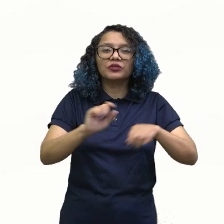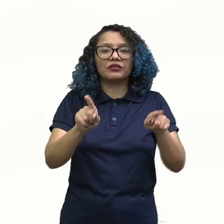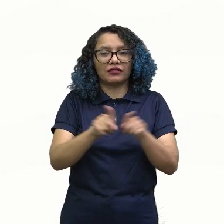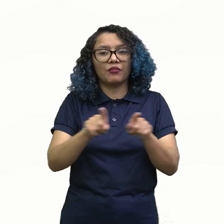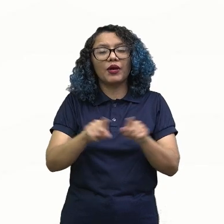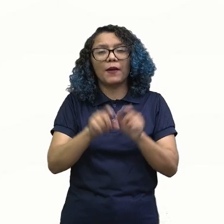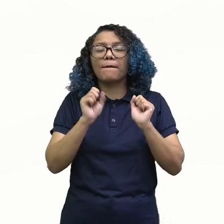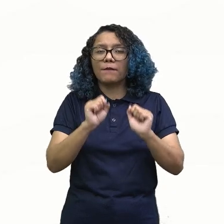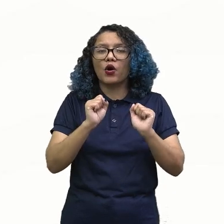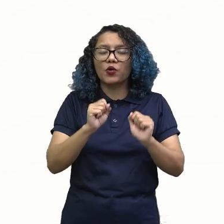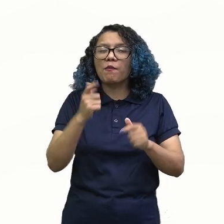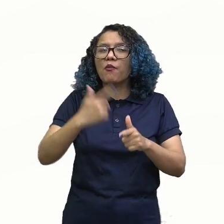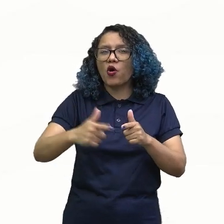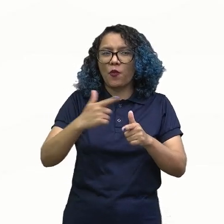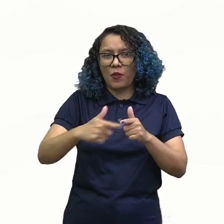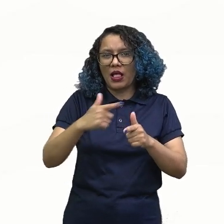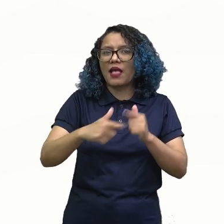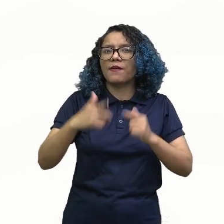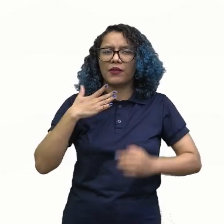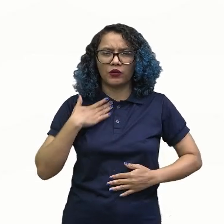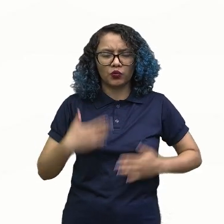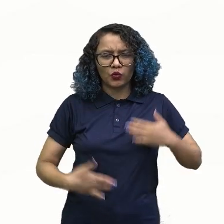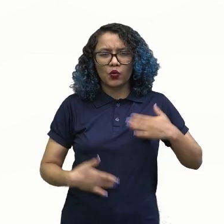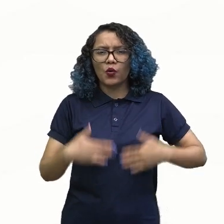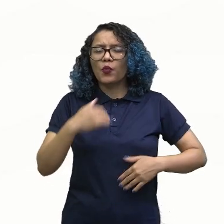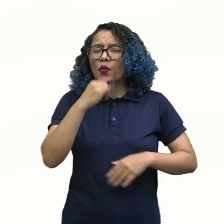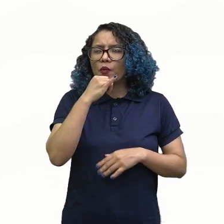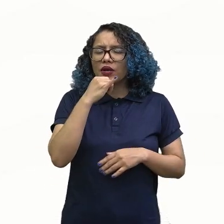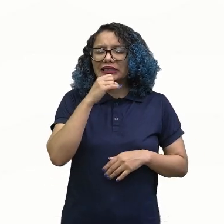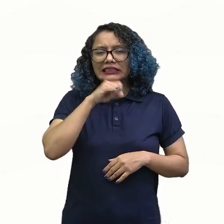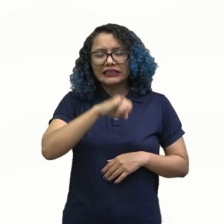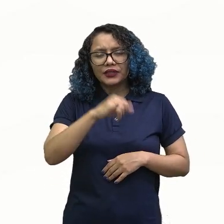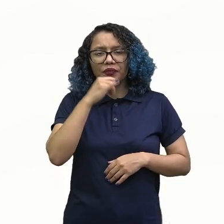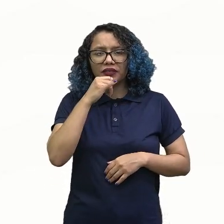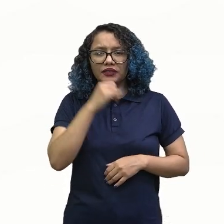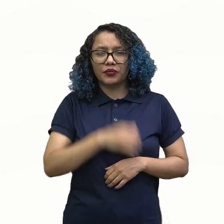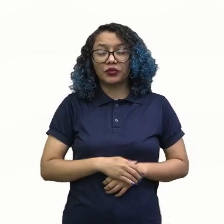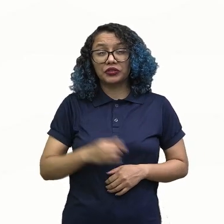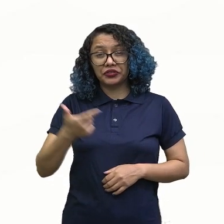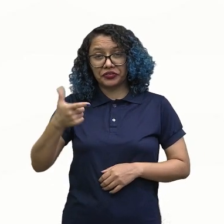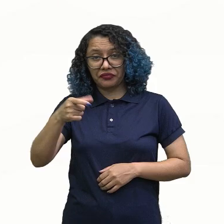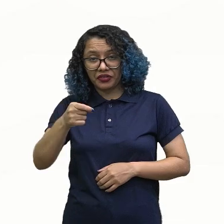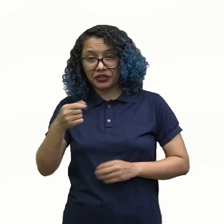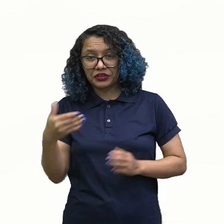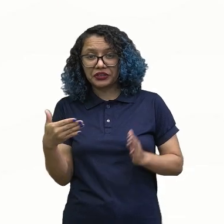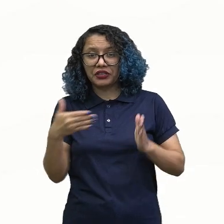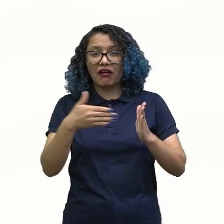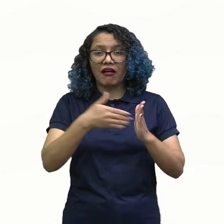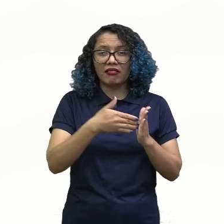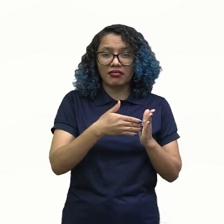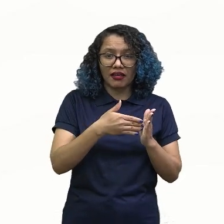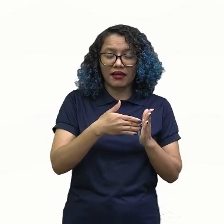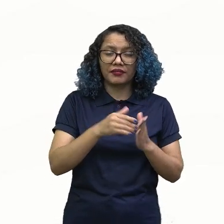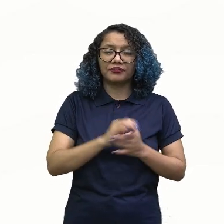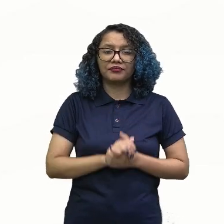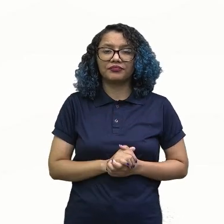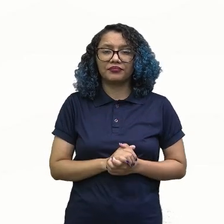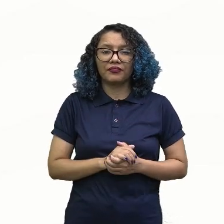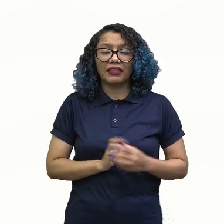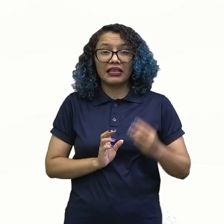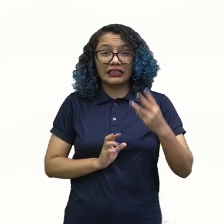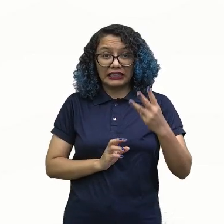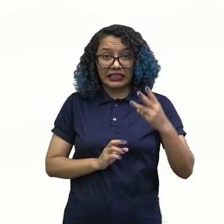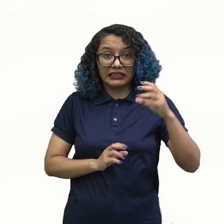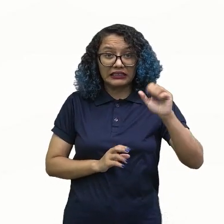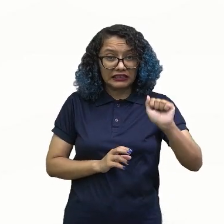danos biológicos, como, por exemplo, se ele aumentar de 20 miliampere até